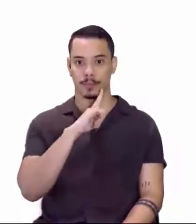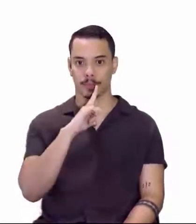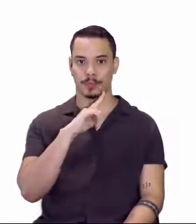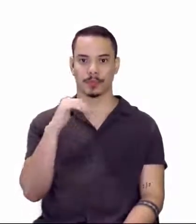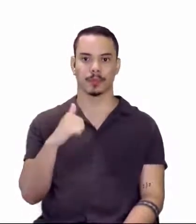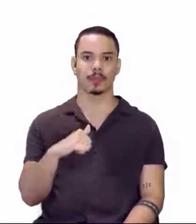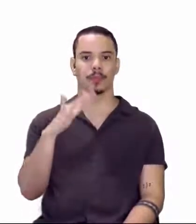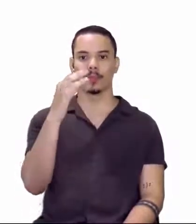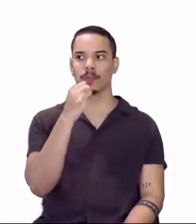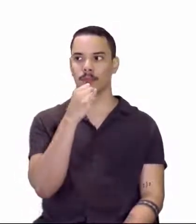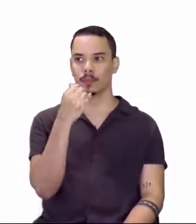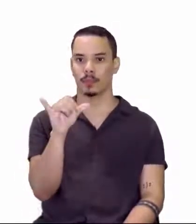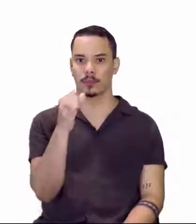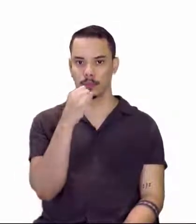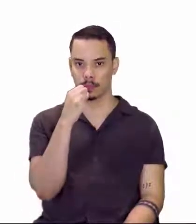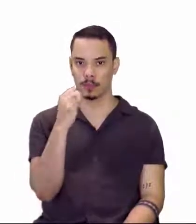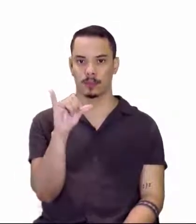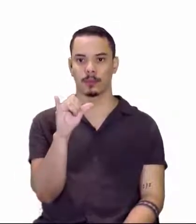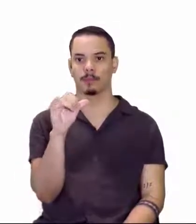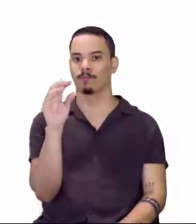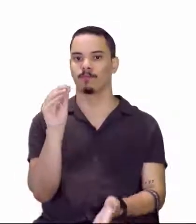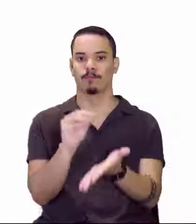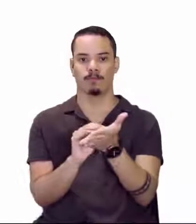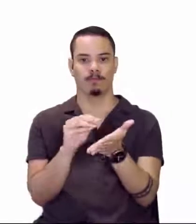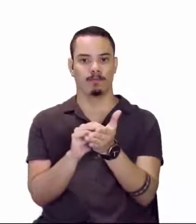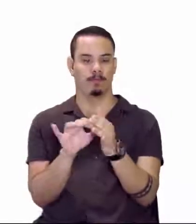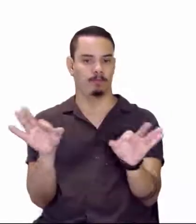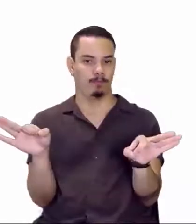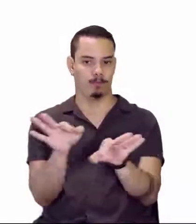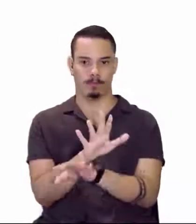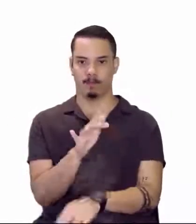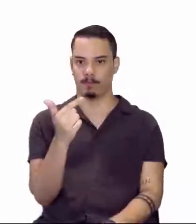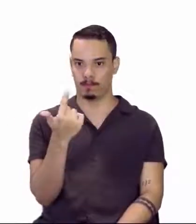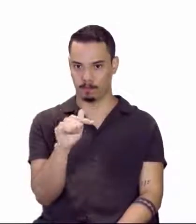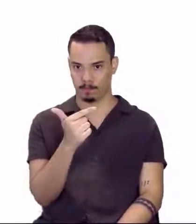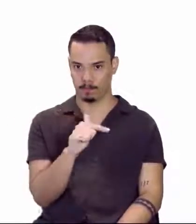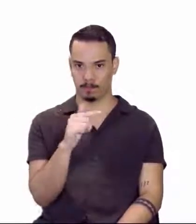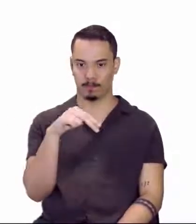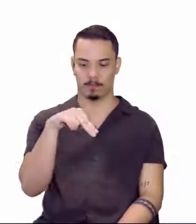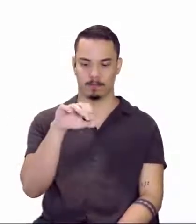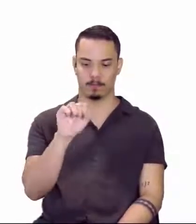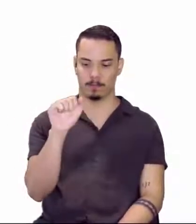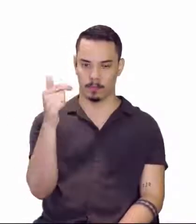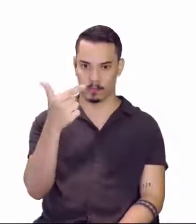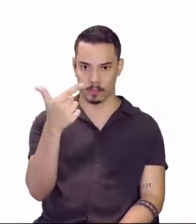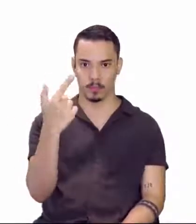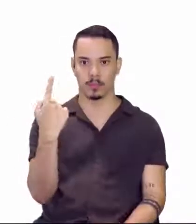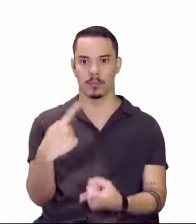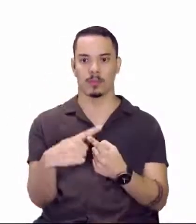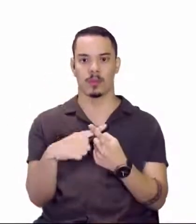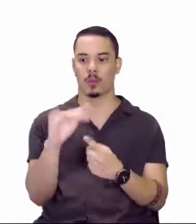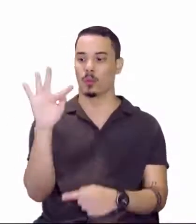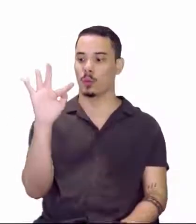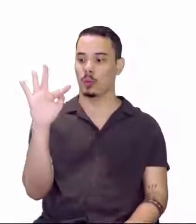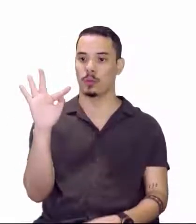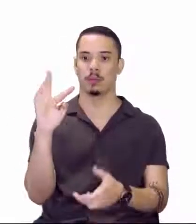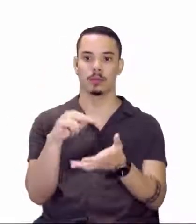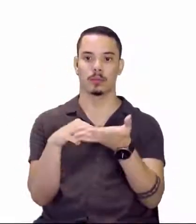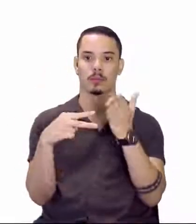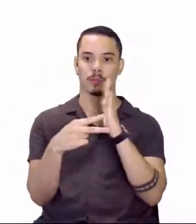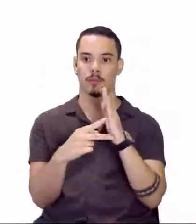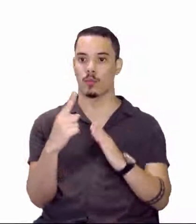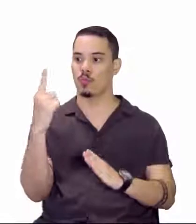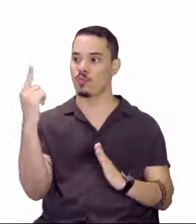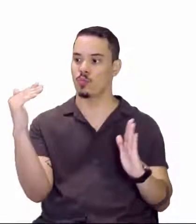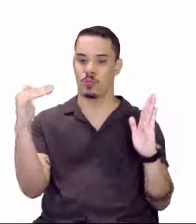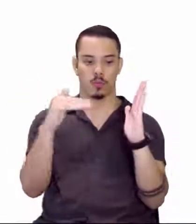incompleto, ou seja, NS2, de forma que o F esteja entre